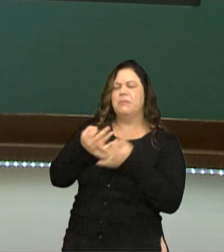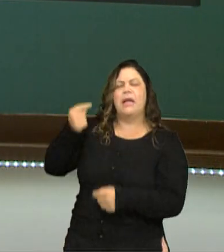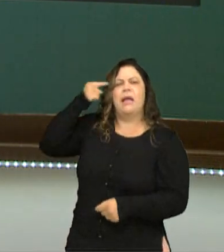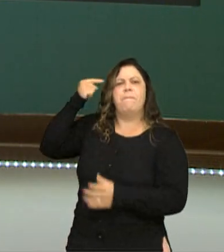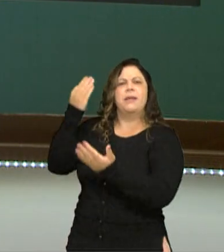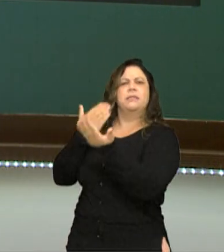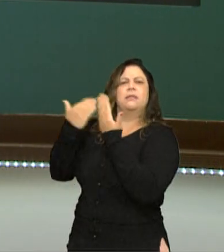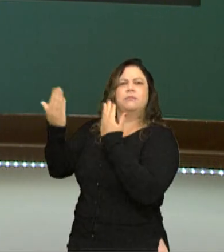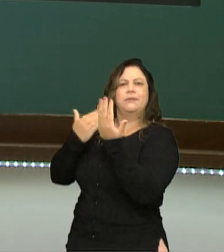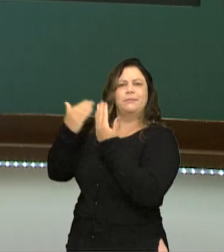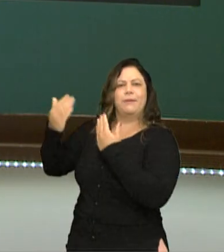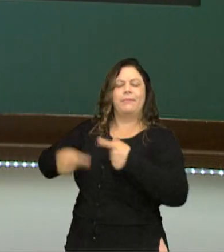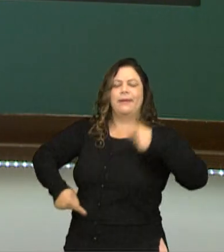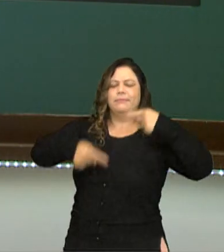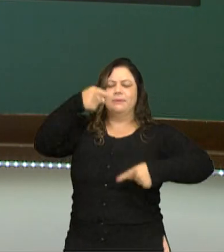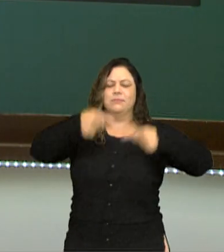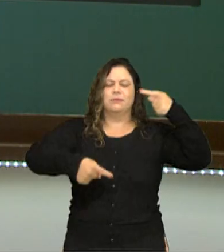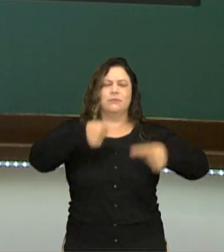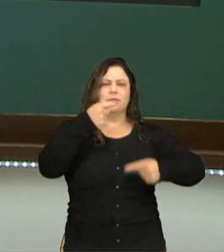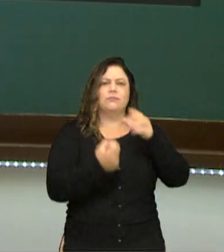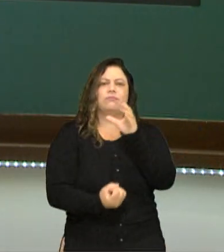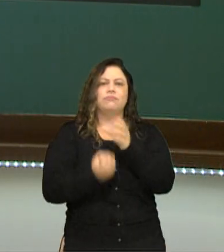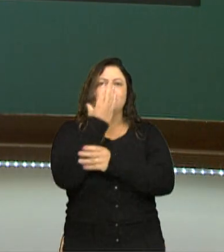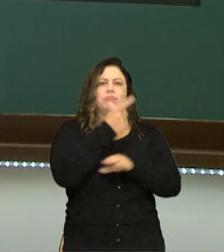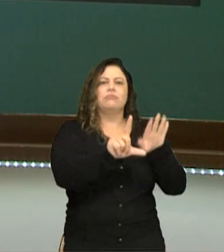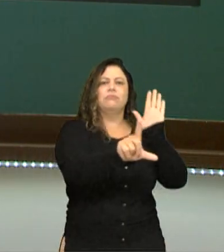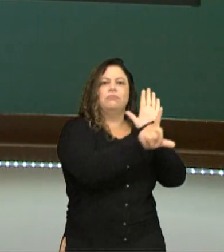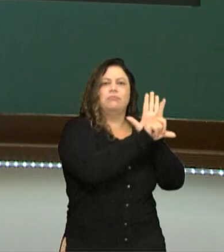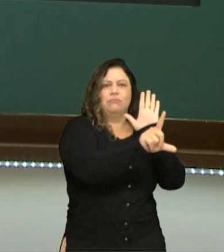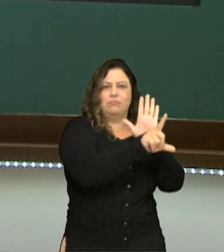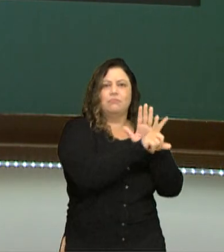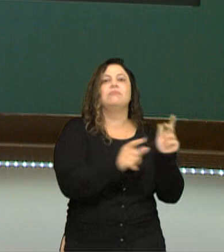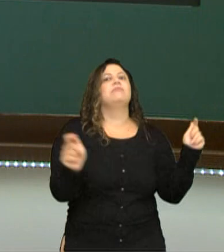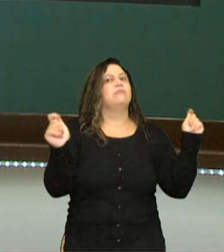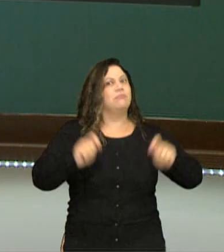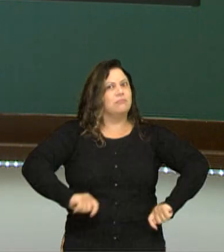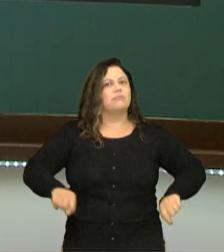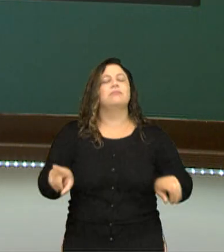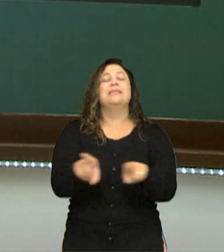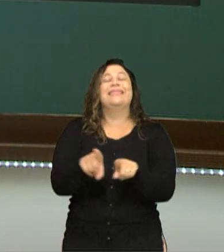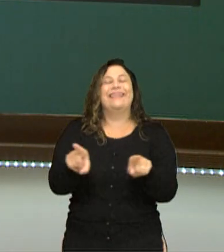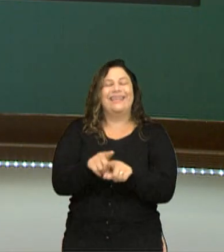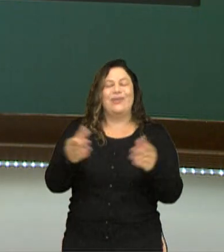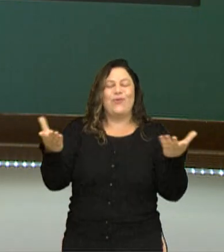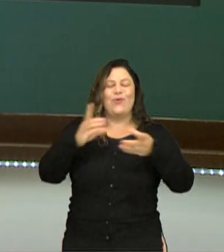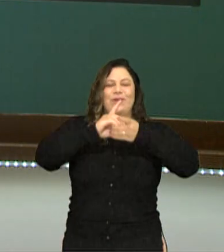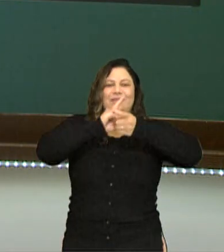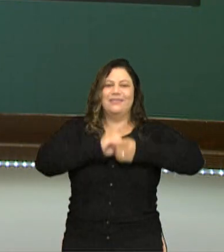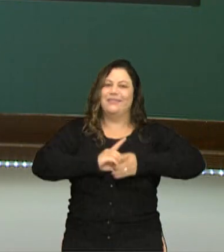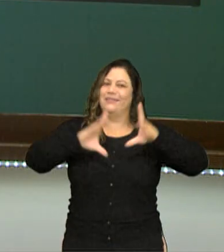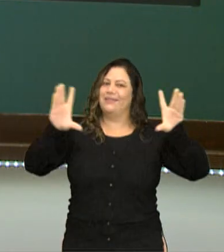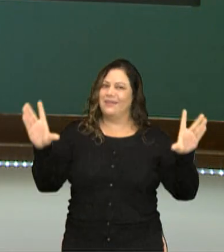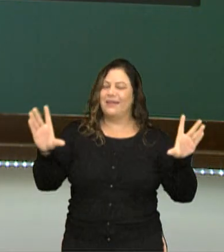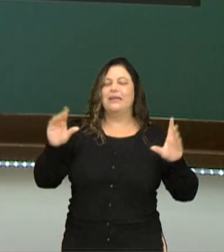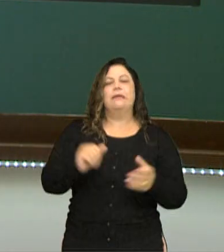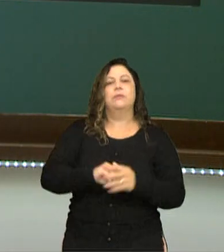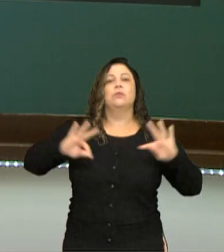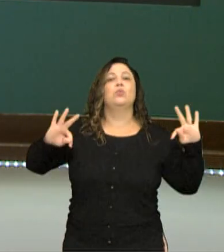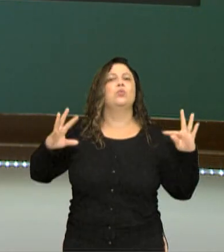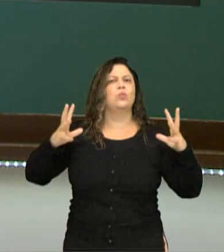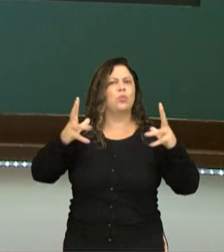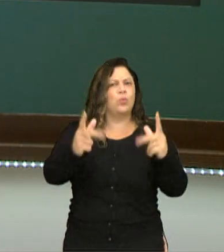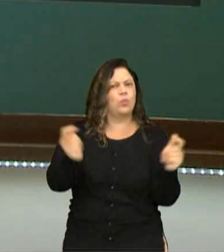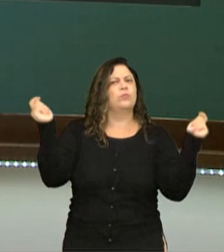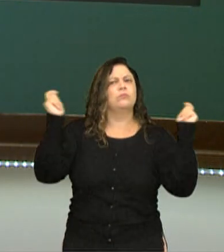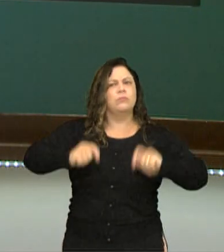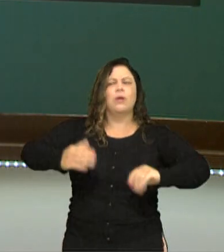discutir, criar as leis, que é o quê? O que nós temos hoje, a democracia, onde todos podem